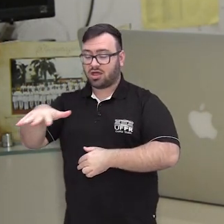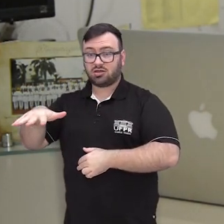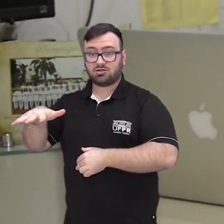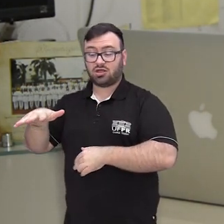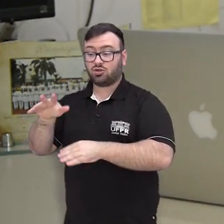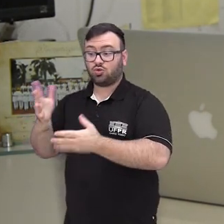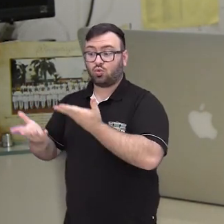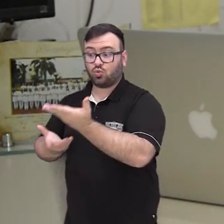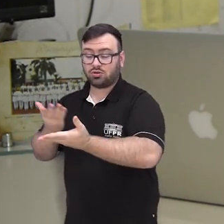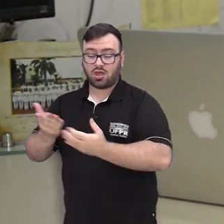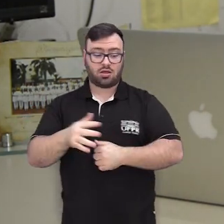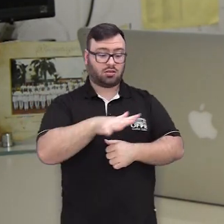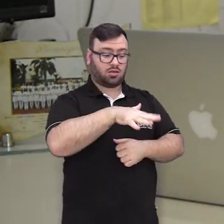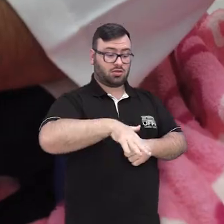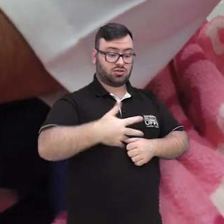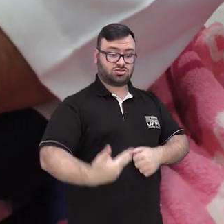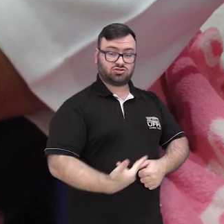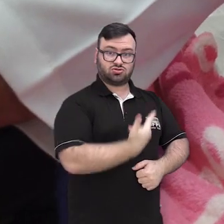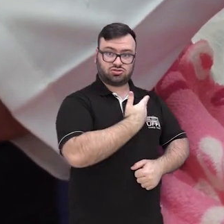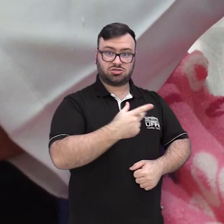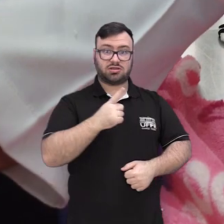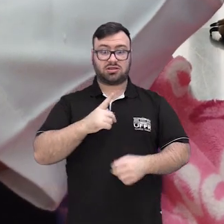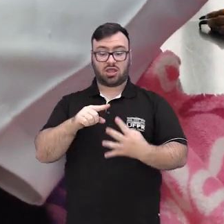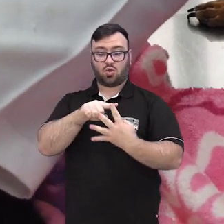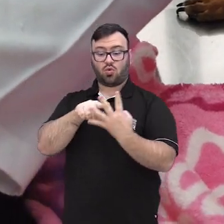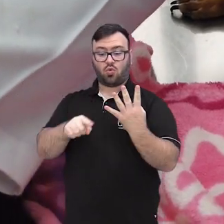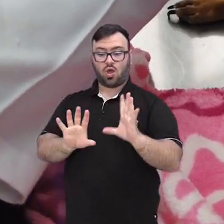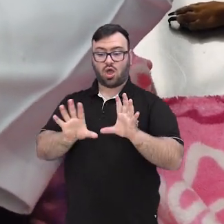e atividades em centro cirúrgico. Então são quatro grupos, né?